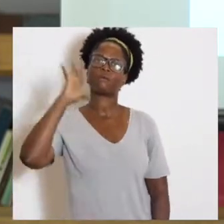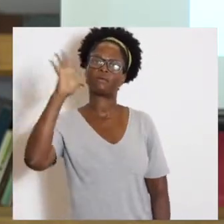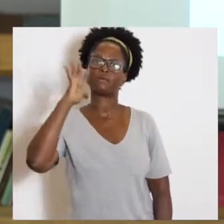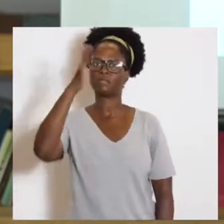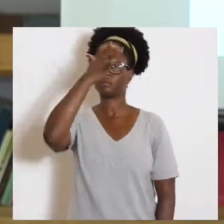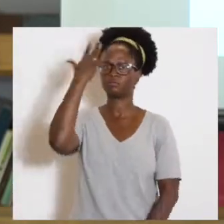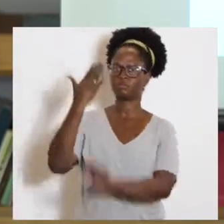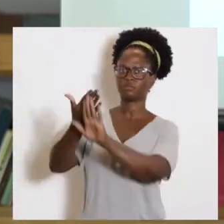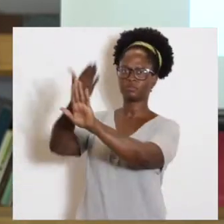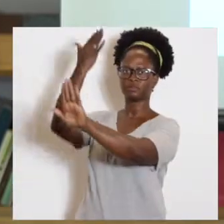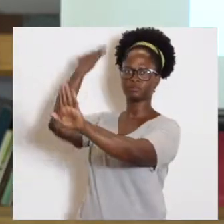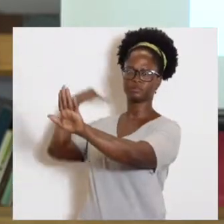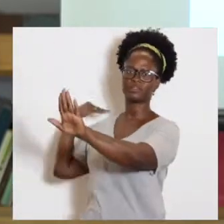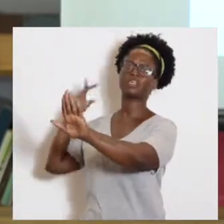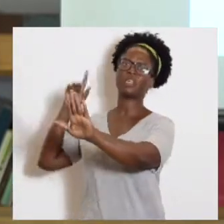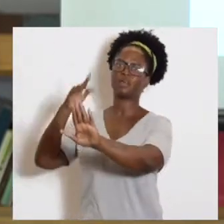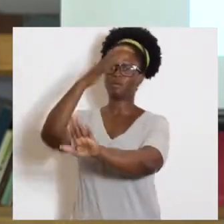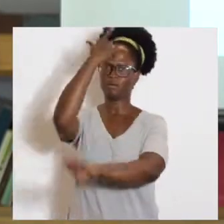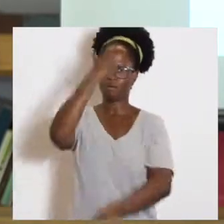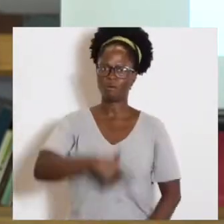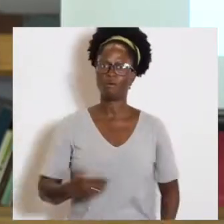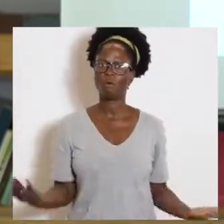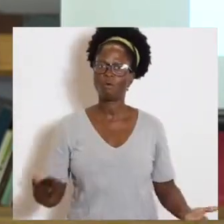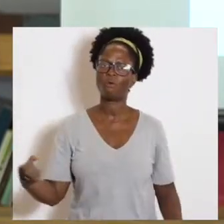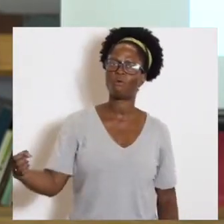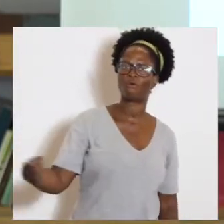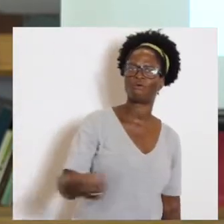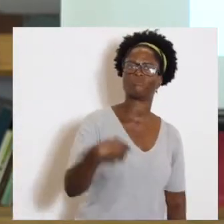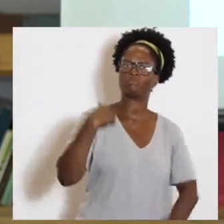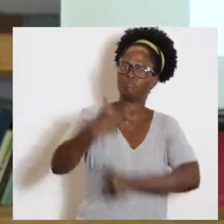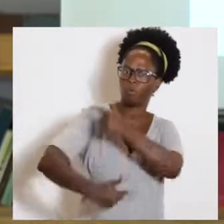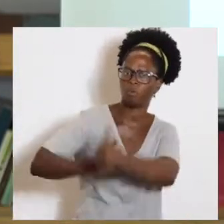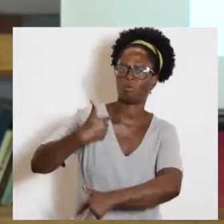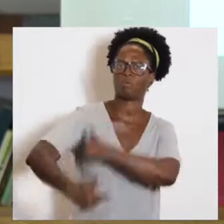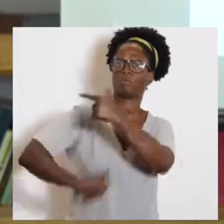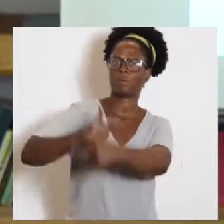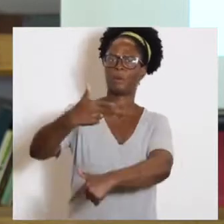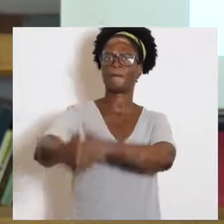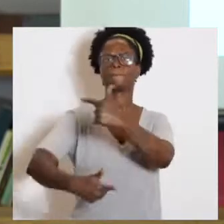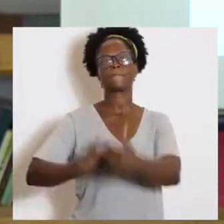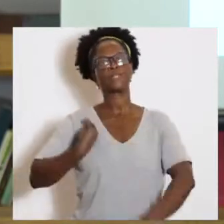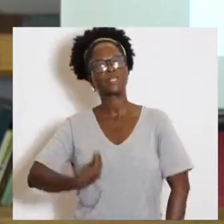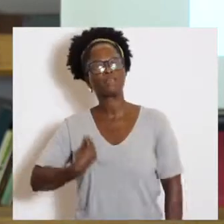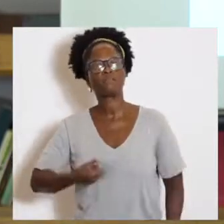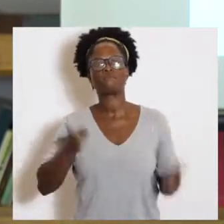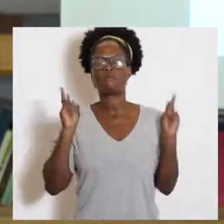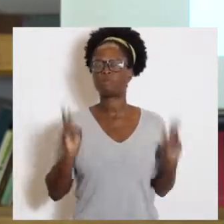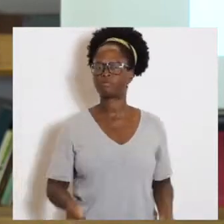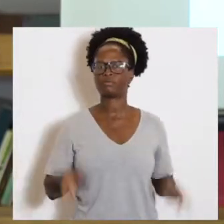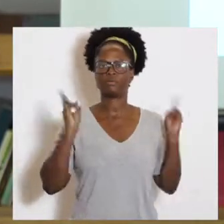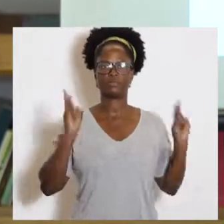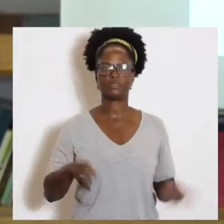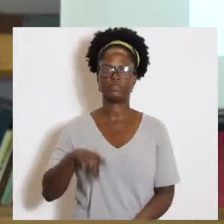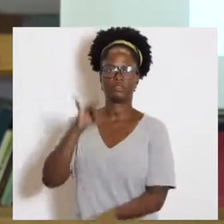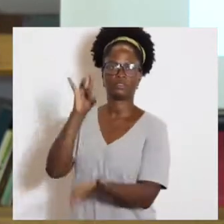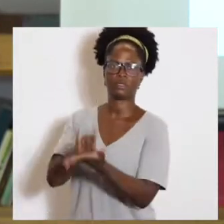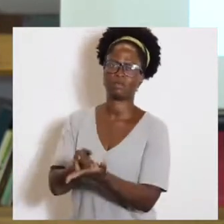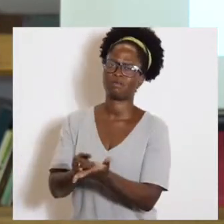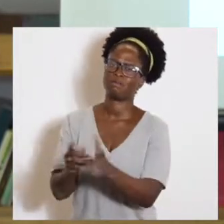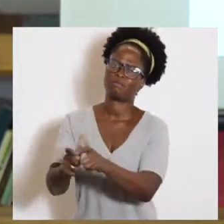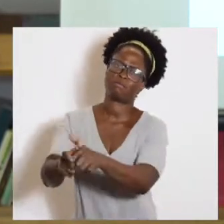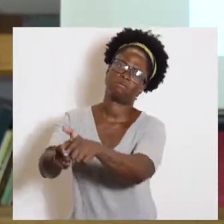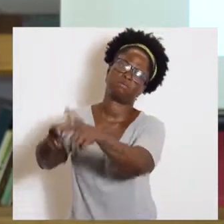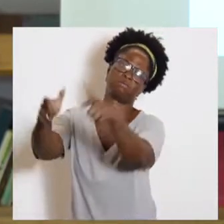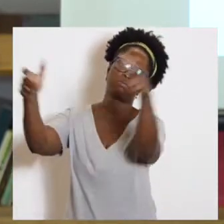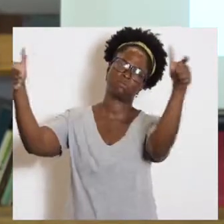vanguardista é um sujeito do trabalho do mundo do trabalho que vive a mesma realidade que milhares de milhões